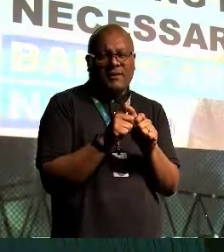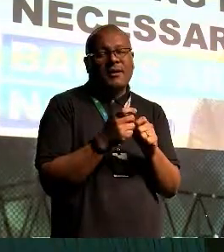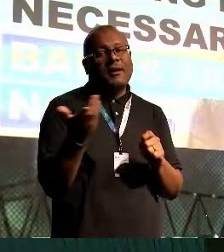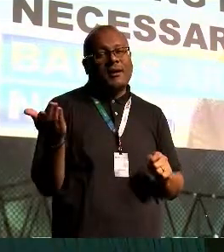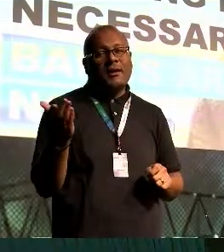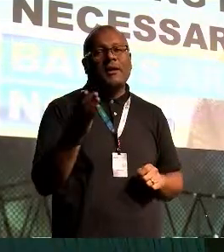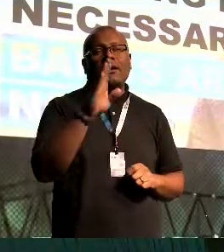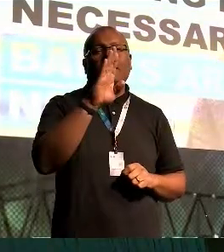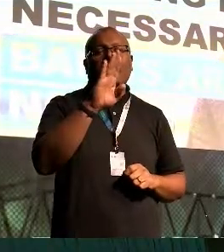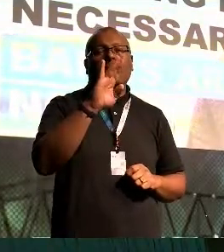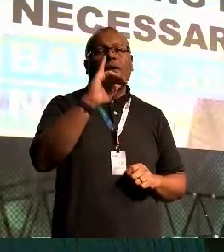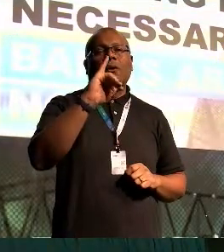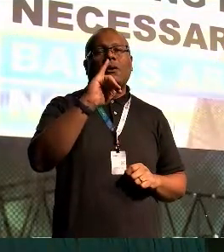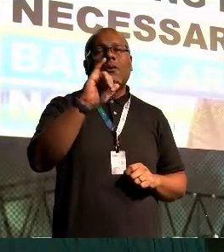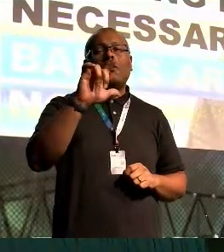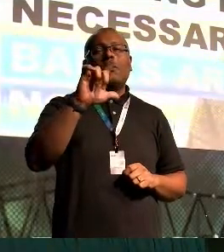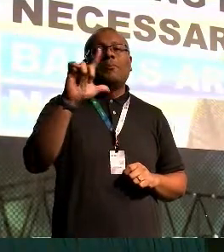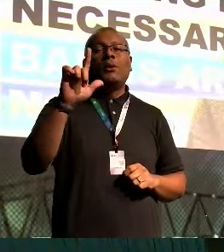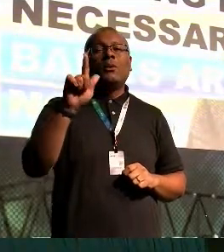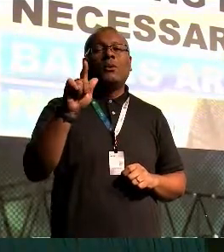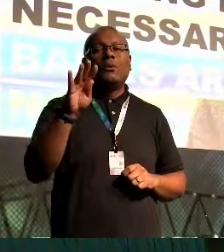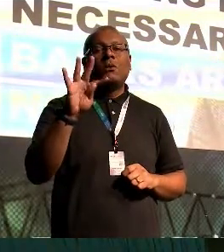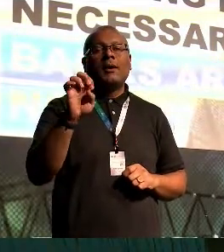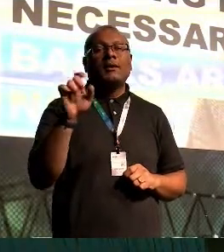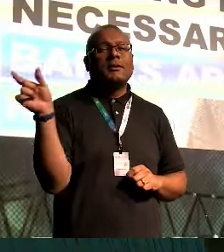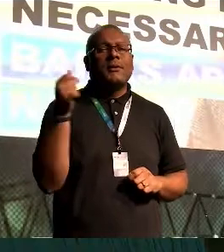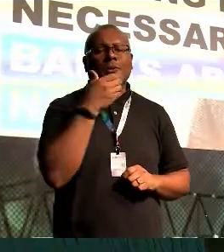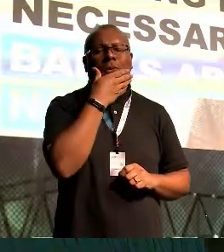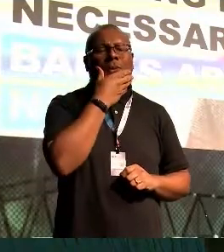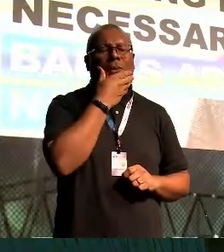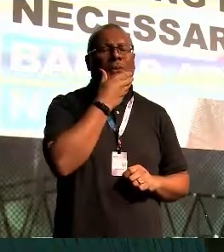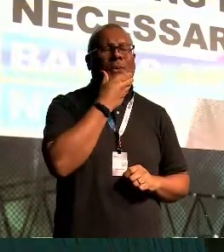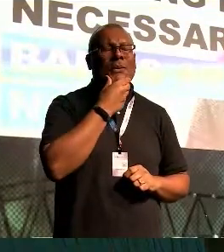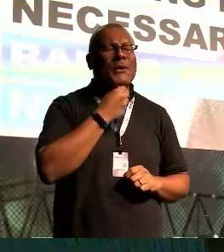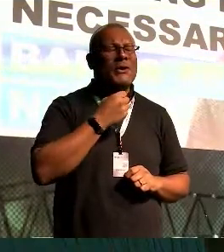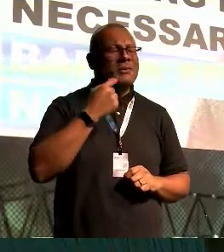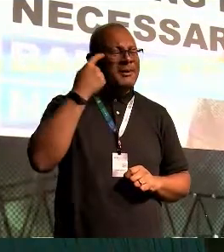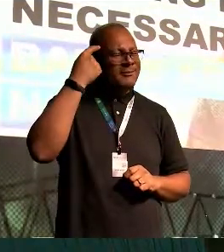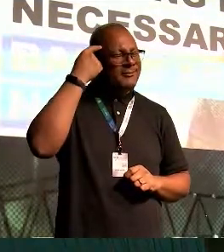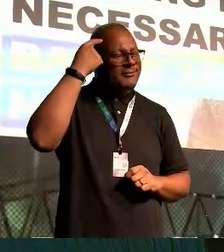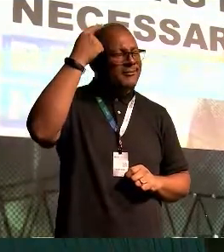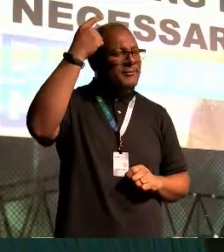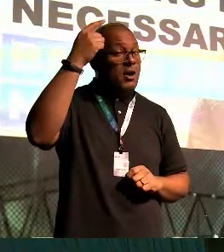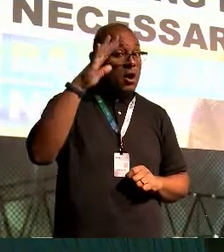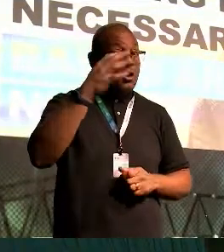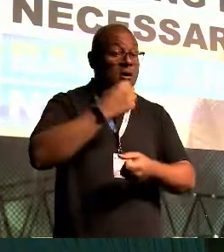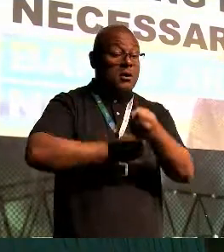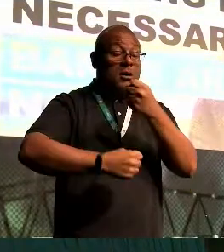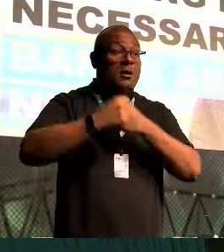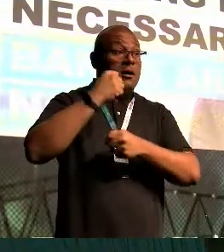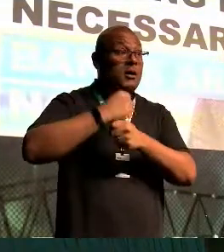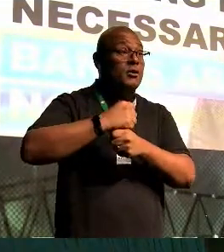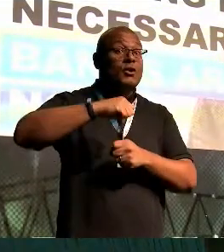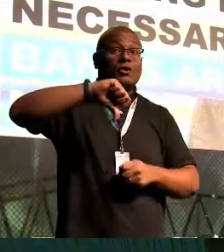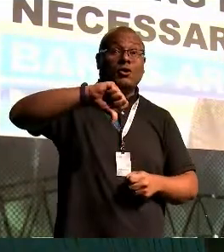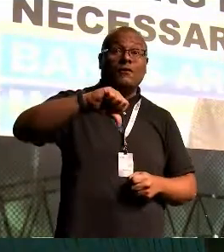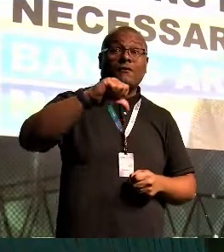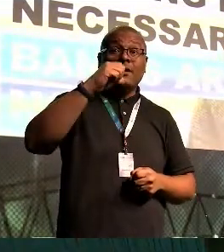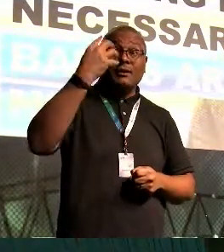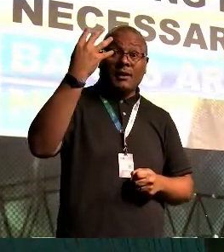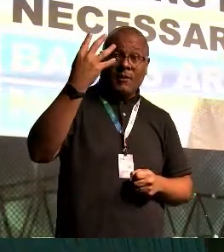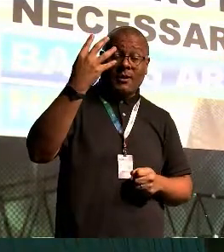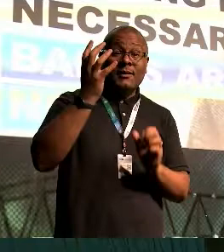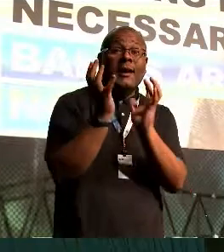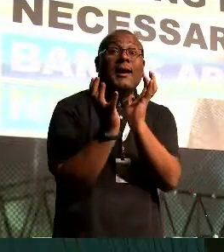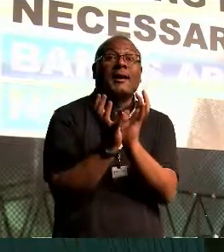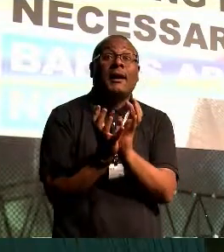Bill, que ele realmente é um homem muito visionário, né? Em 94, a gente estava sendo tetra com o nosso futebol masculino